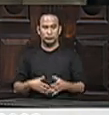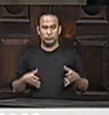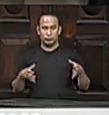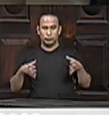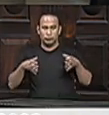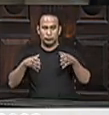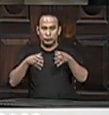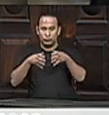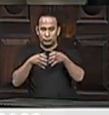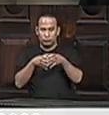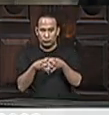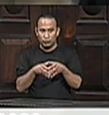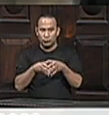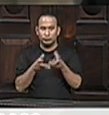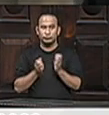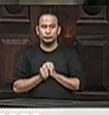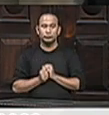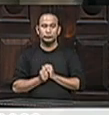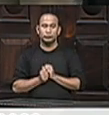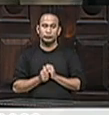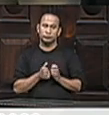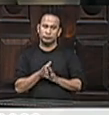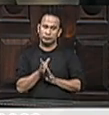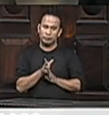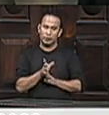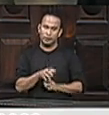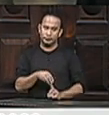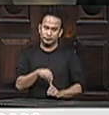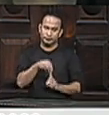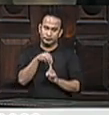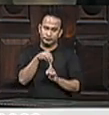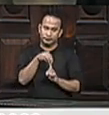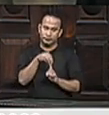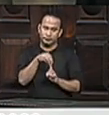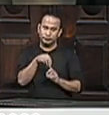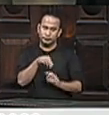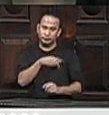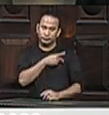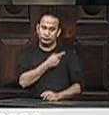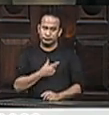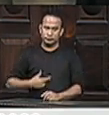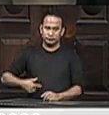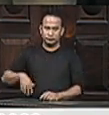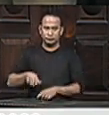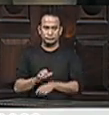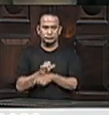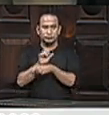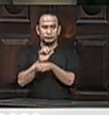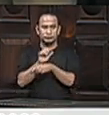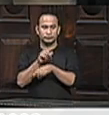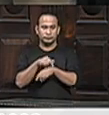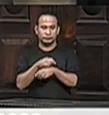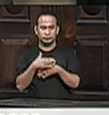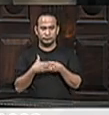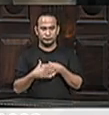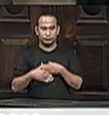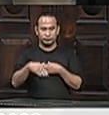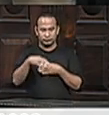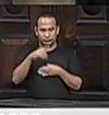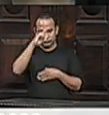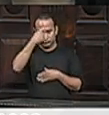porque o parágrafo 3º do artigo 4º diz o